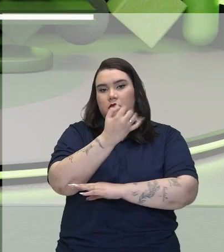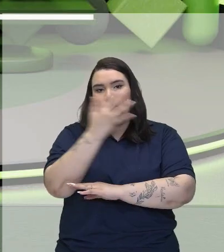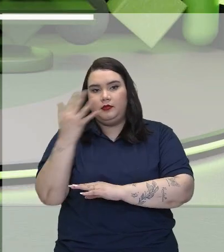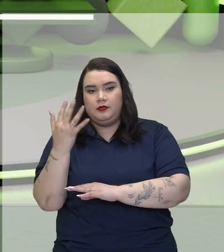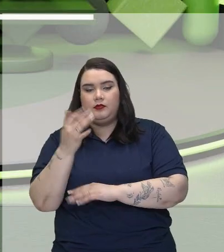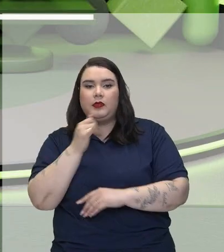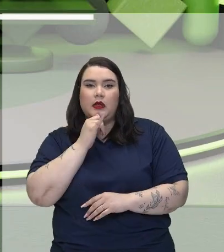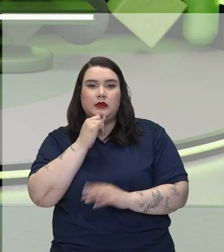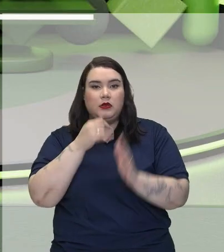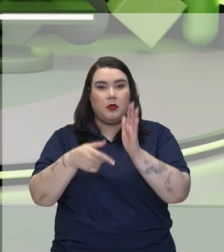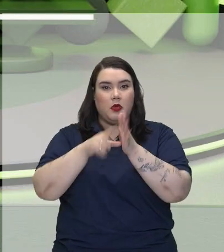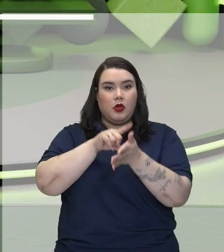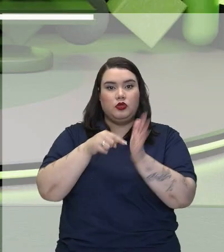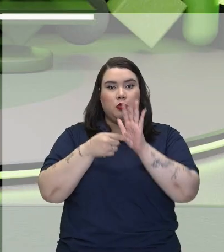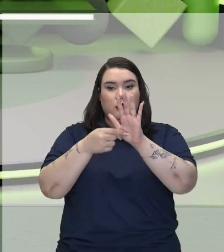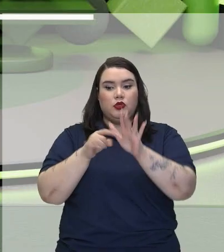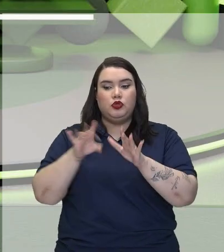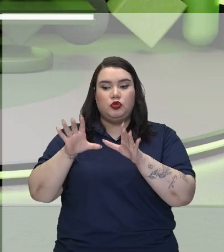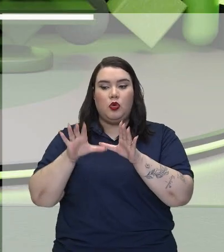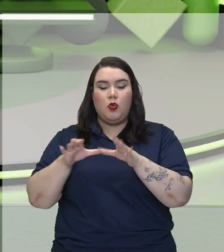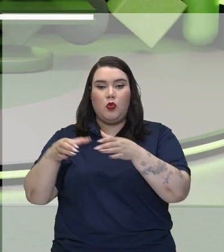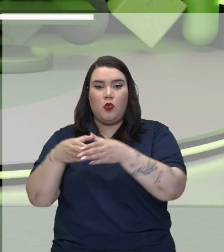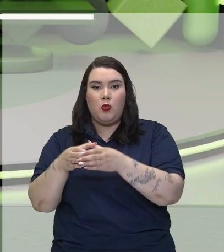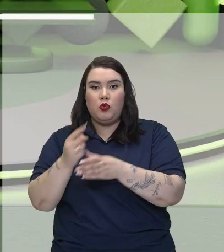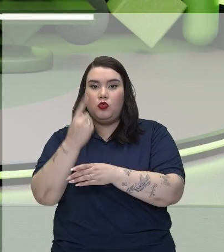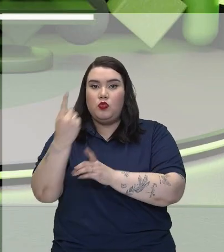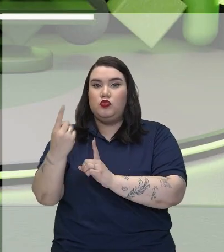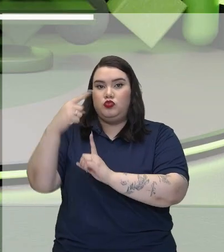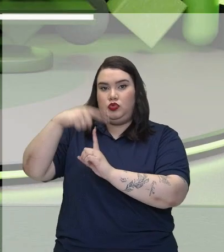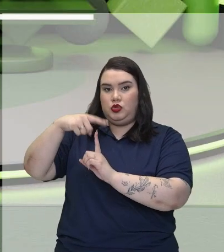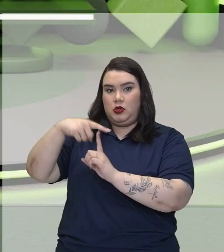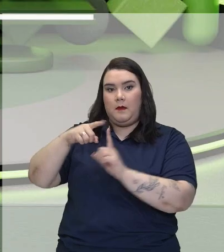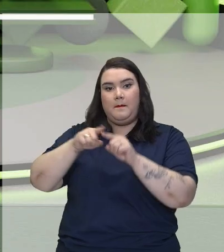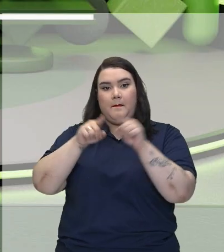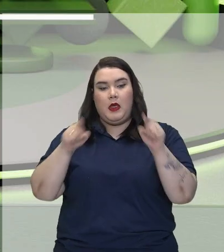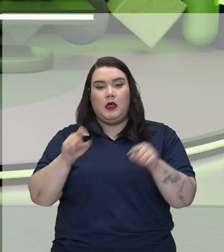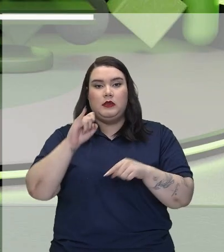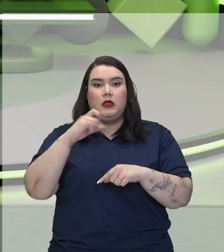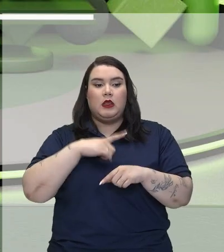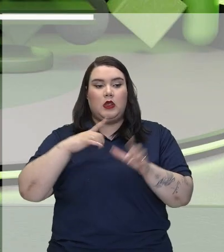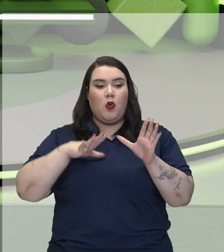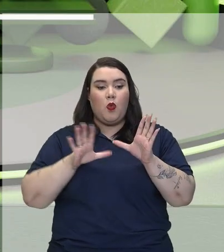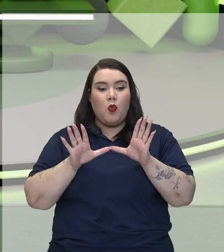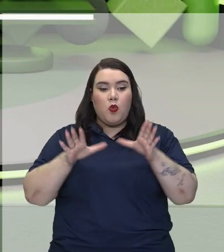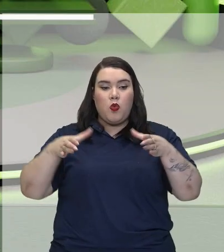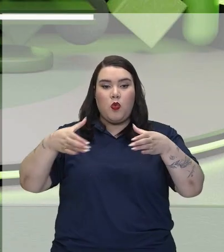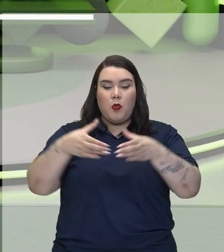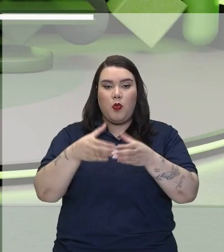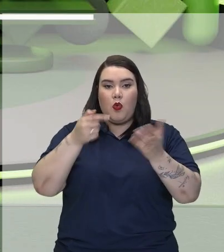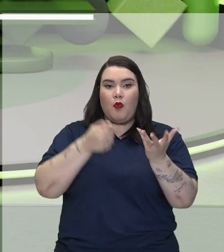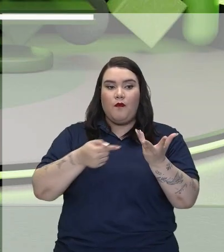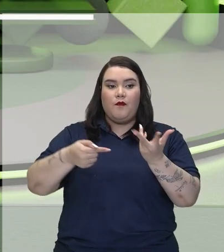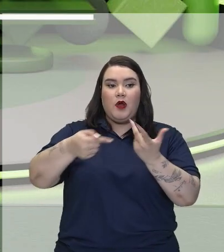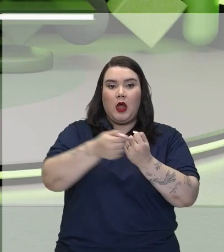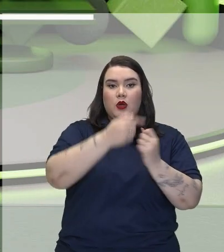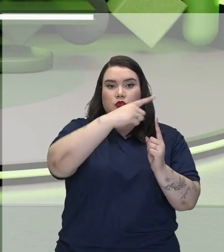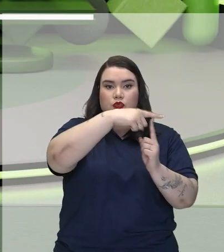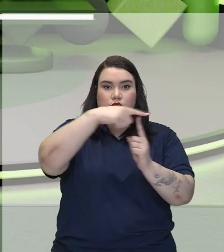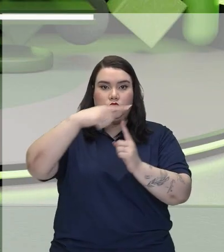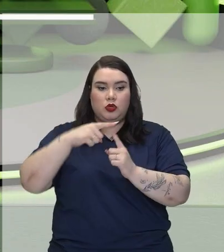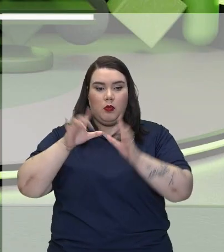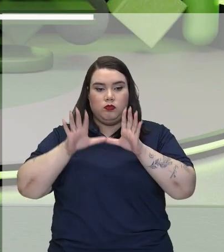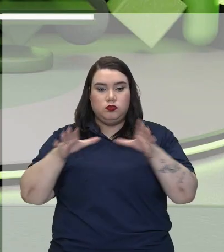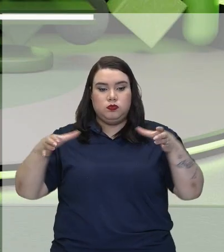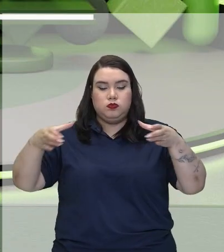de onças, mas quando eu vou falar de comunidade, eu falo de outros tipos de populações que estão ali juntas naquele